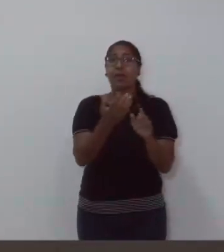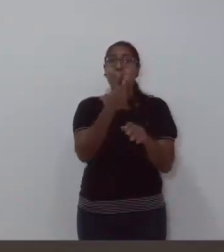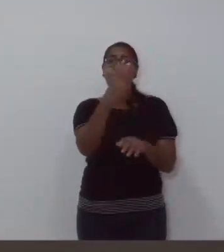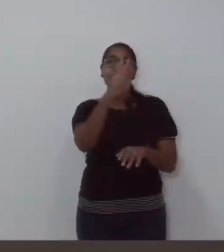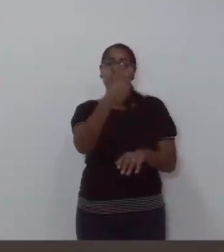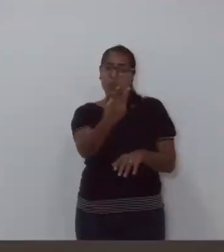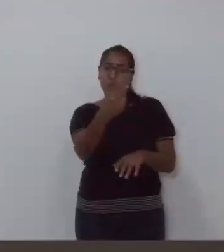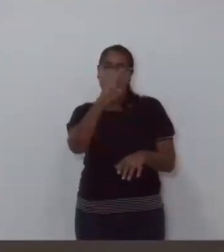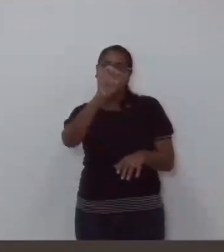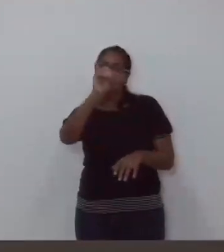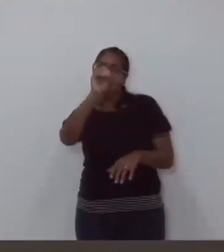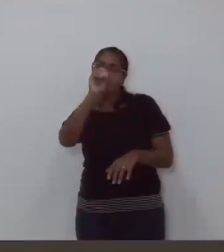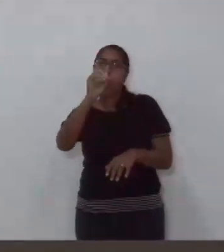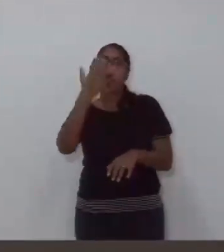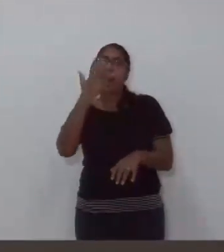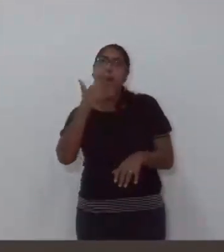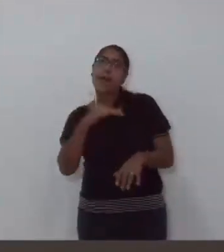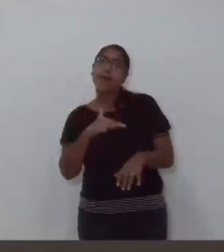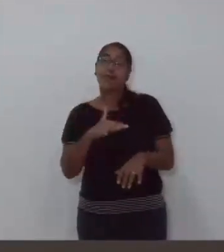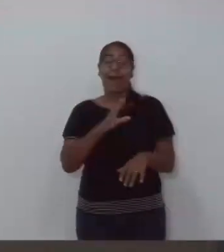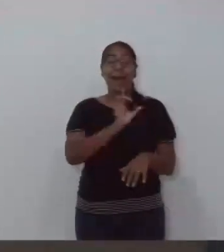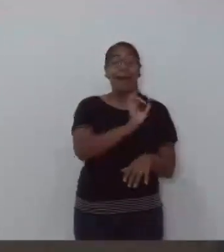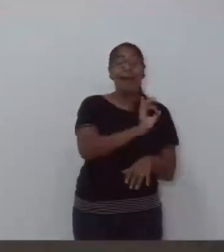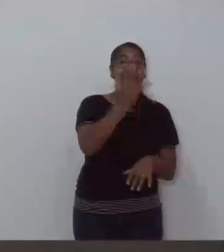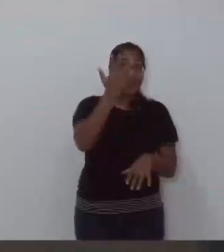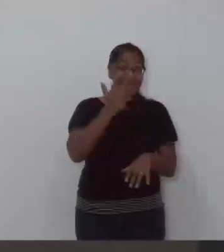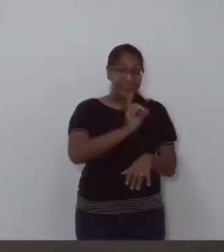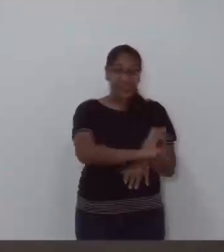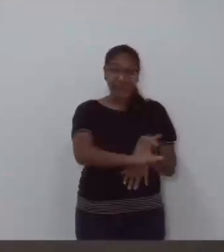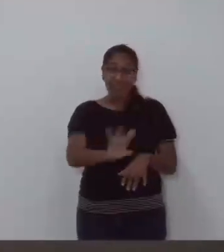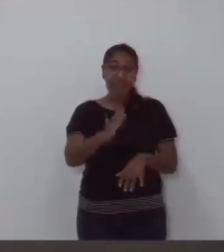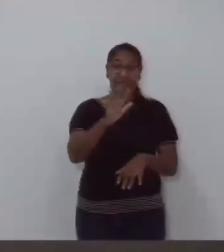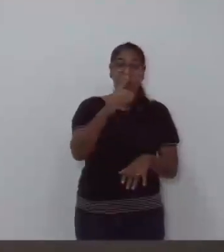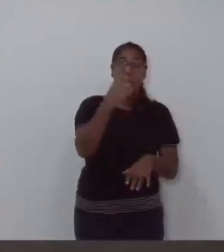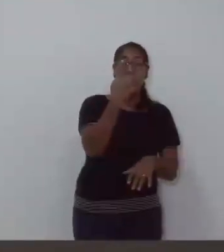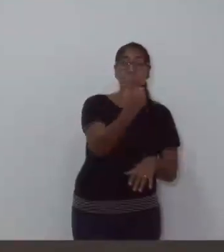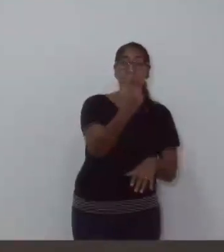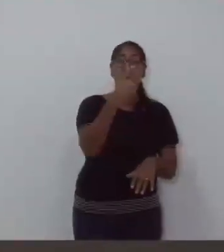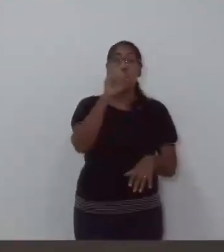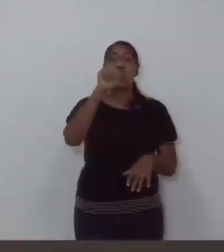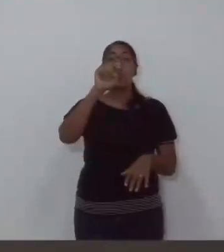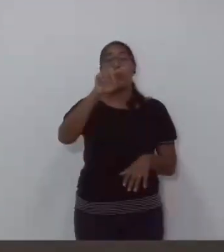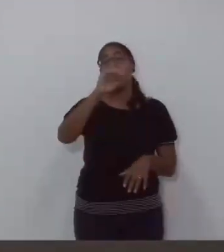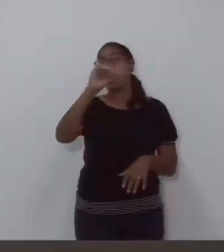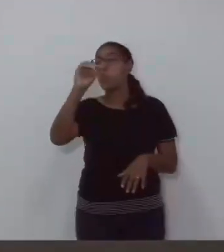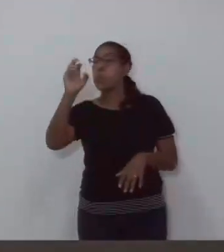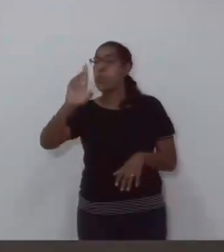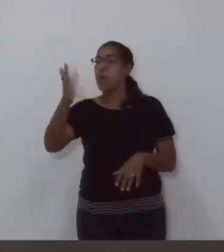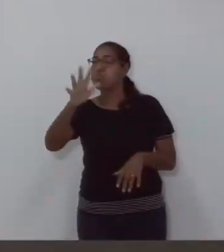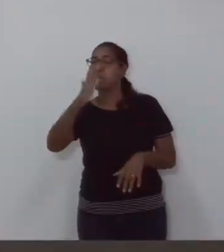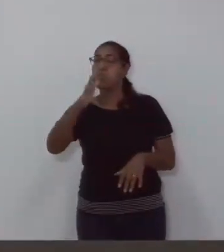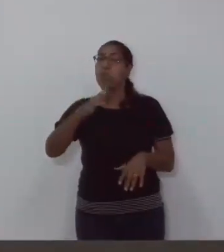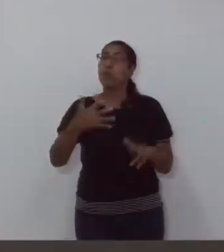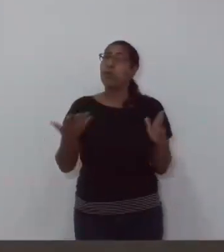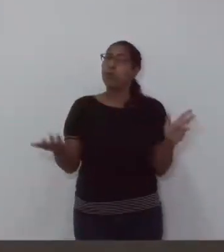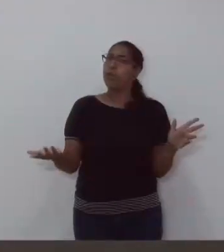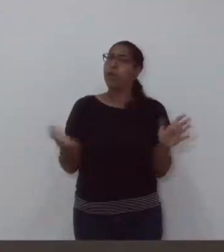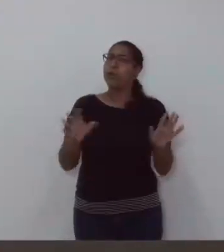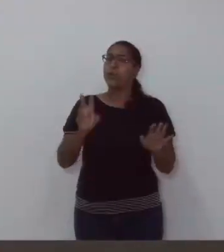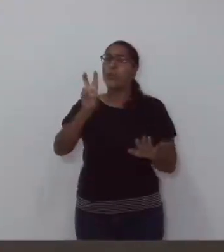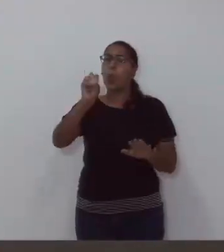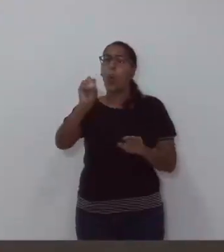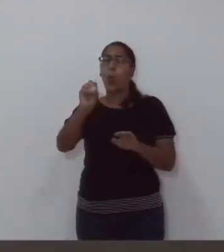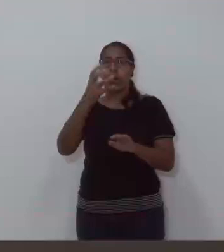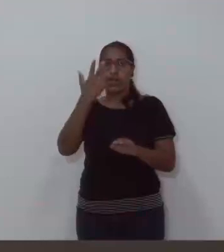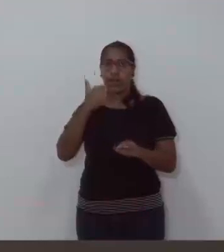E cada criança custa R$ 1.030, R$ 1.020, R$ 1.005, alguma coisa assim. Então imagina, se faltar 50